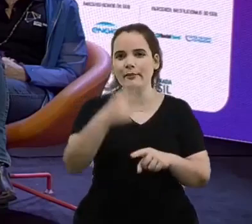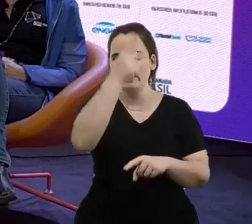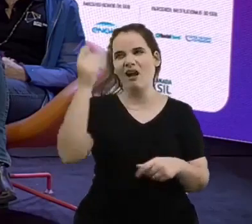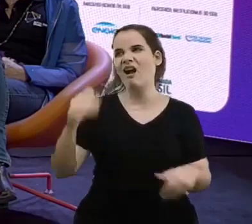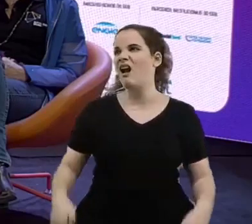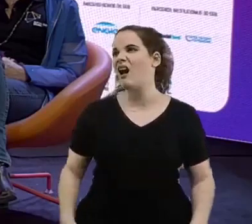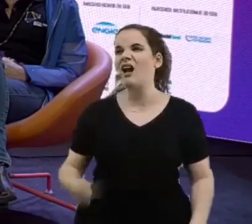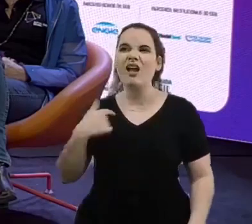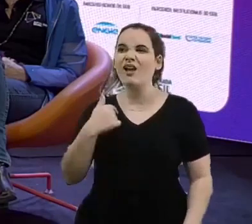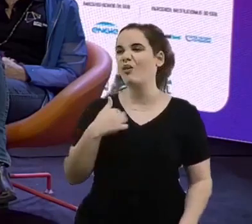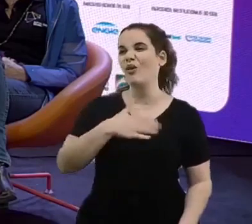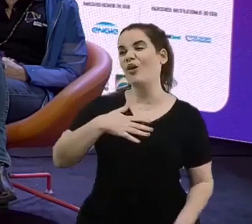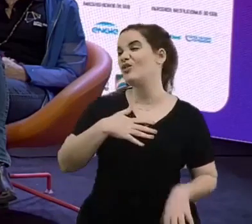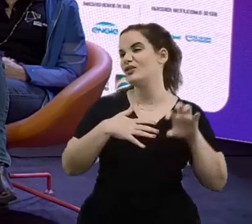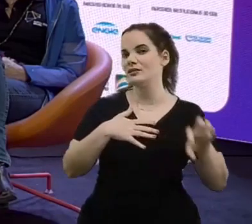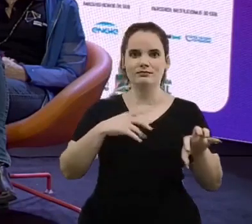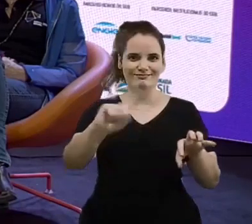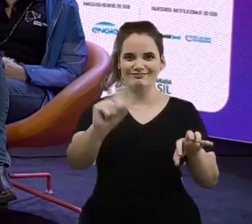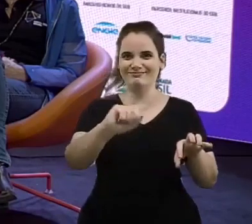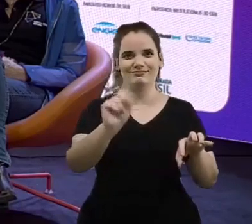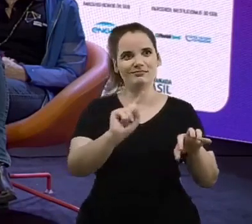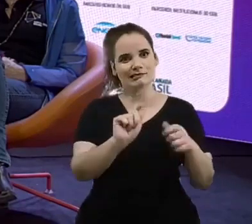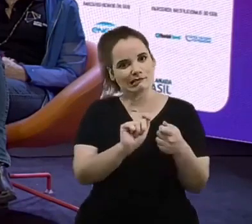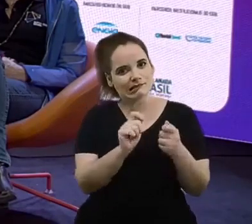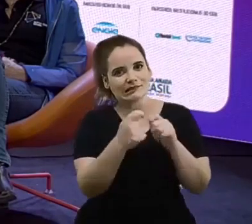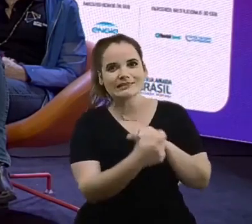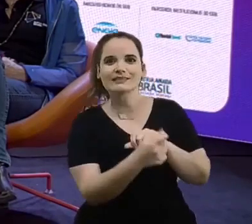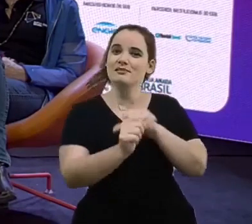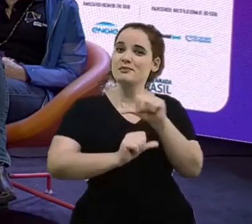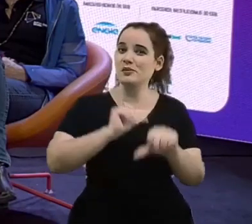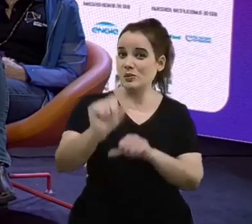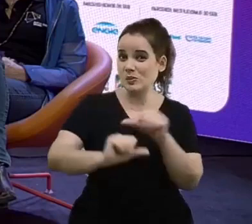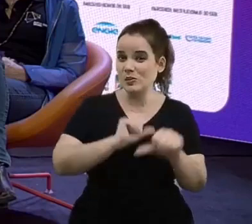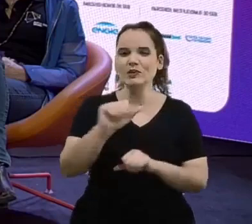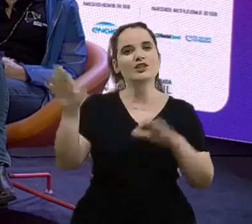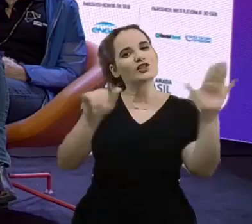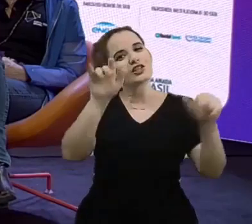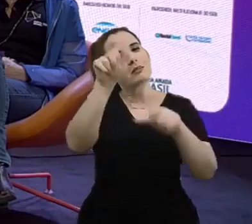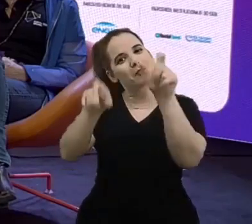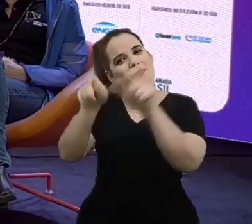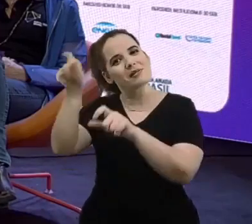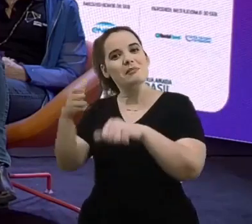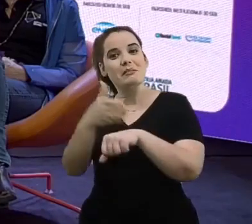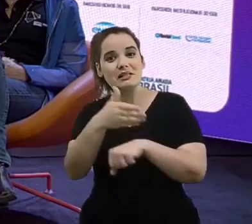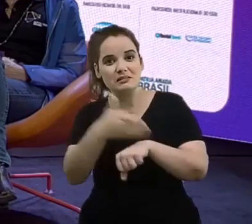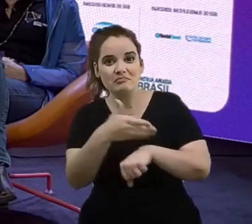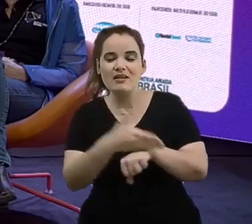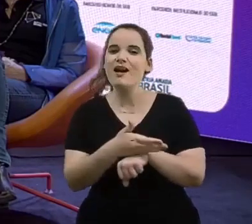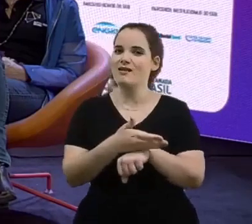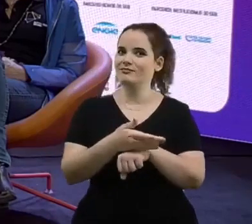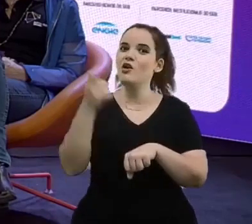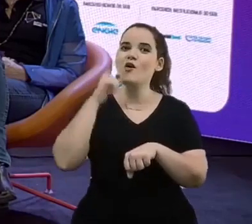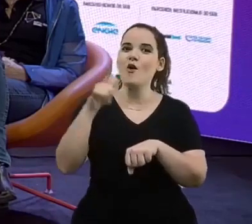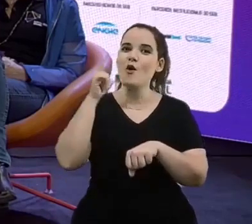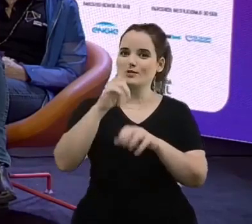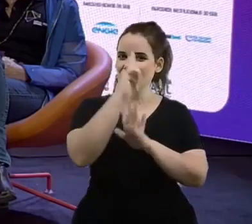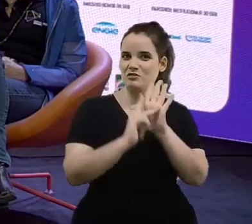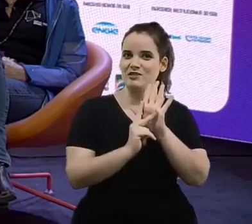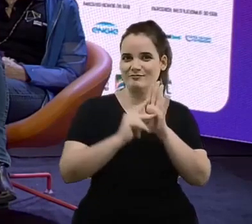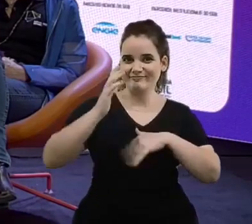papel e reuniram pessoas para que isso acontecesse. Então, para mim, é essencial que esse trabalho aconteça. E